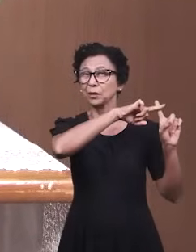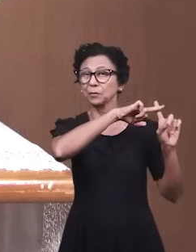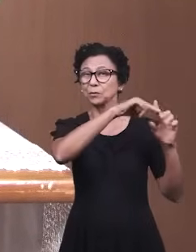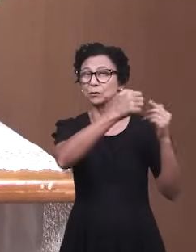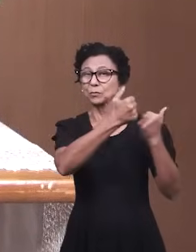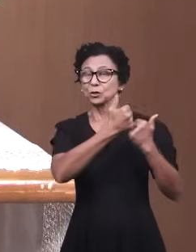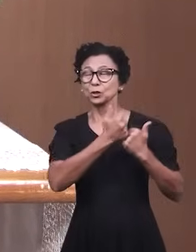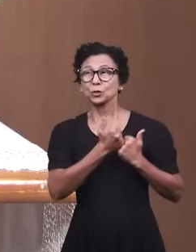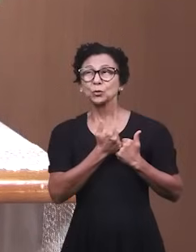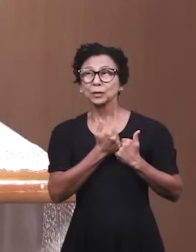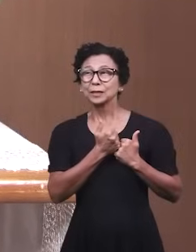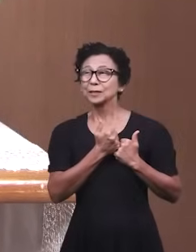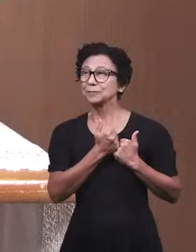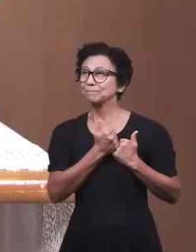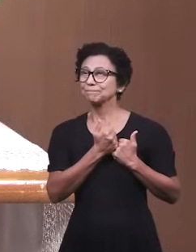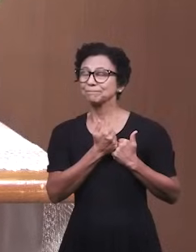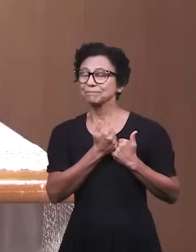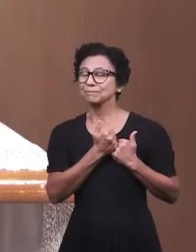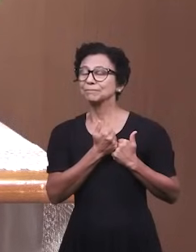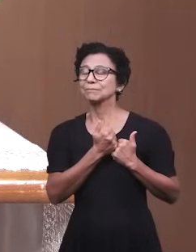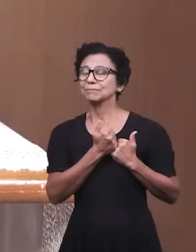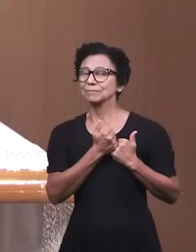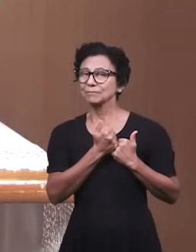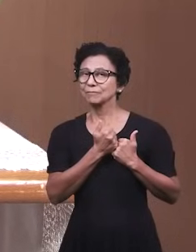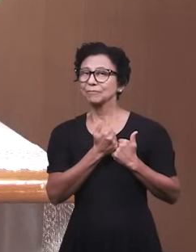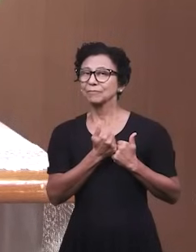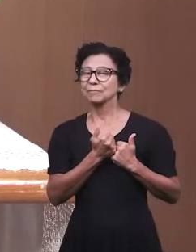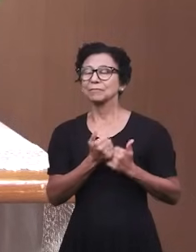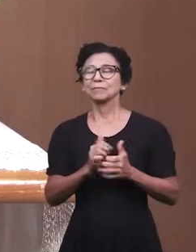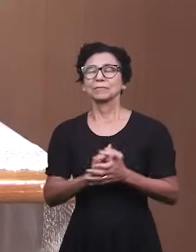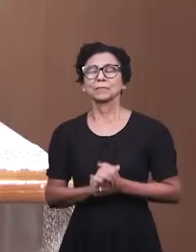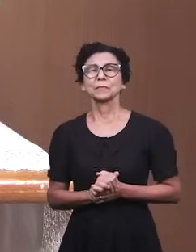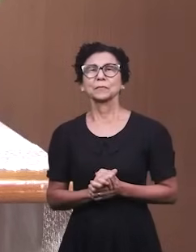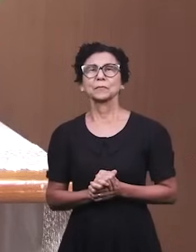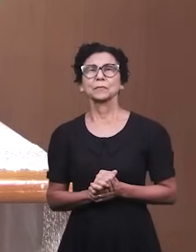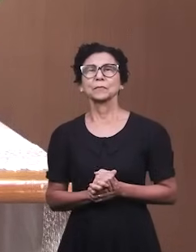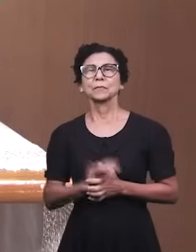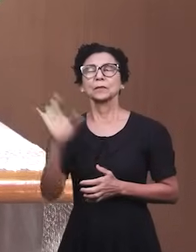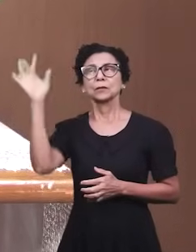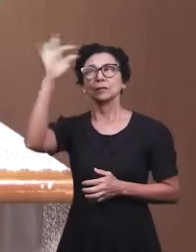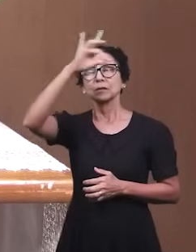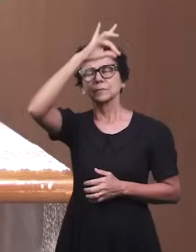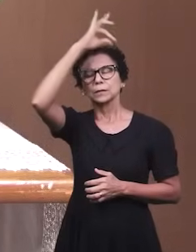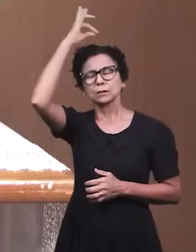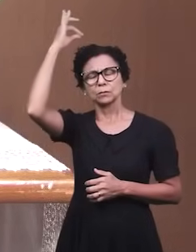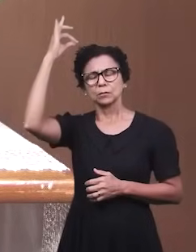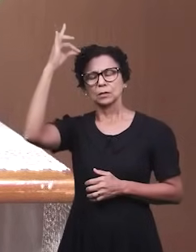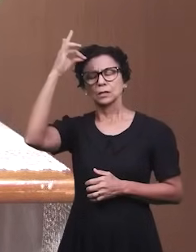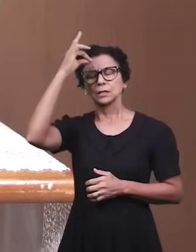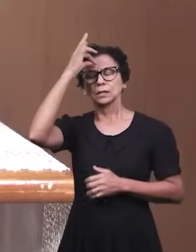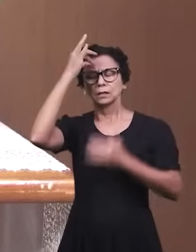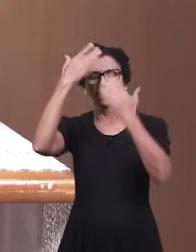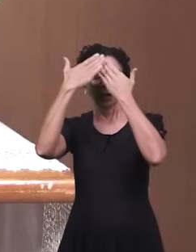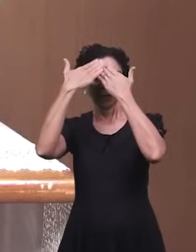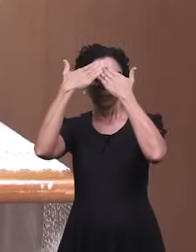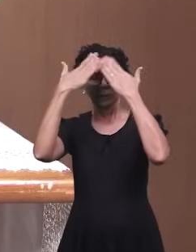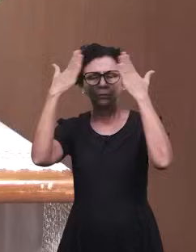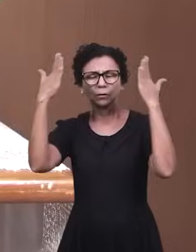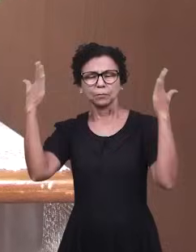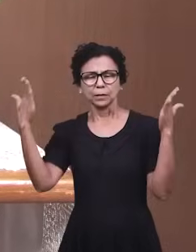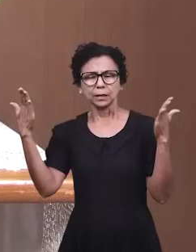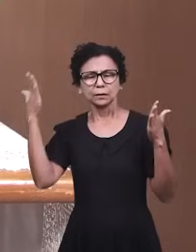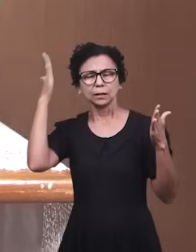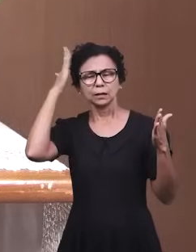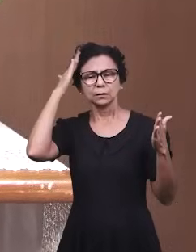não conseguiríamos alcançar. Mas o seu Santo Espírito tem nos dado o entendimento, o discernimento do momento